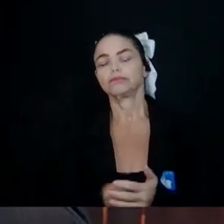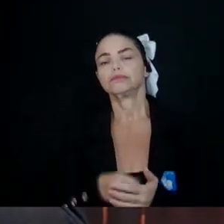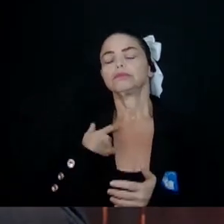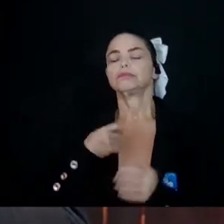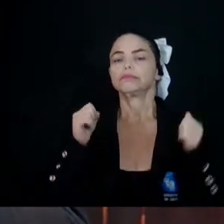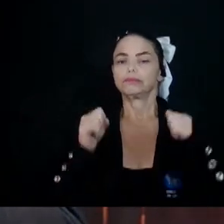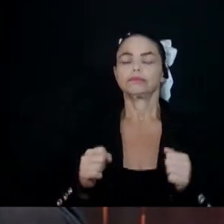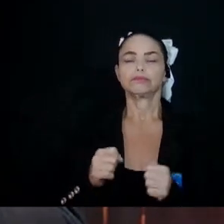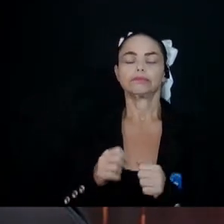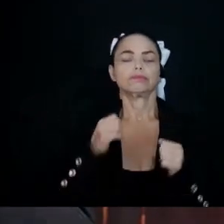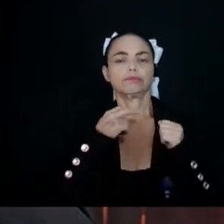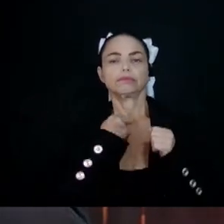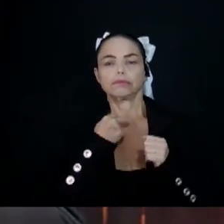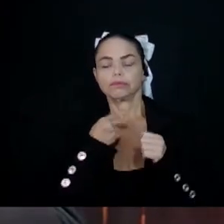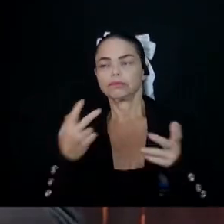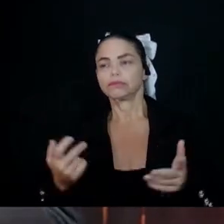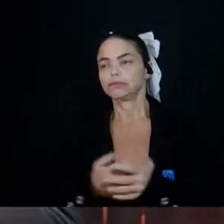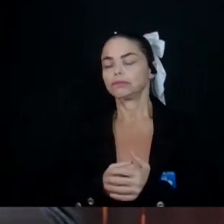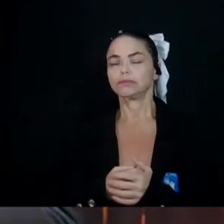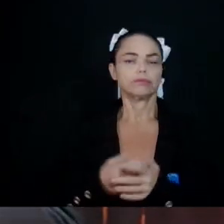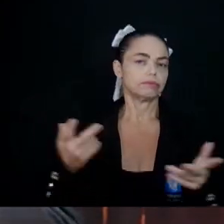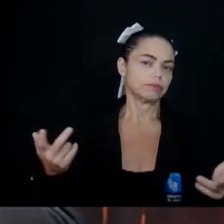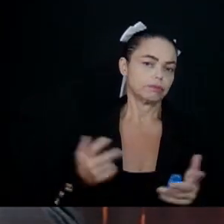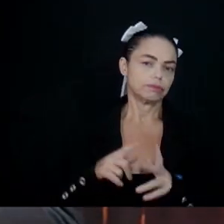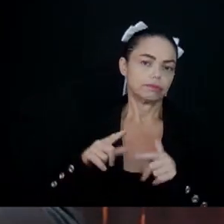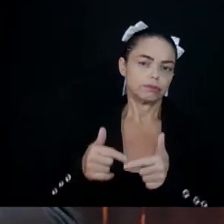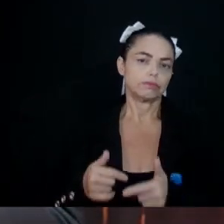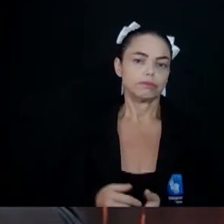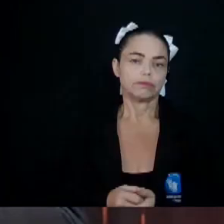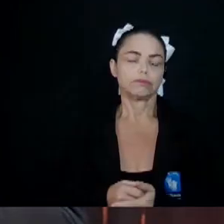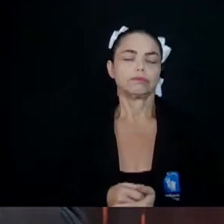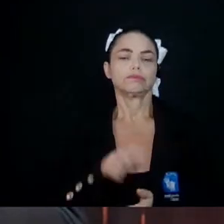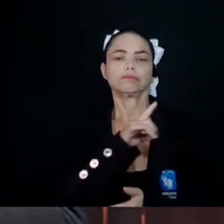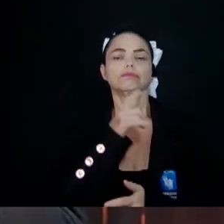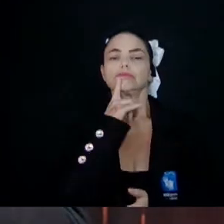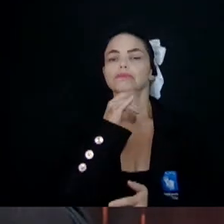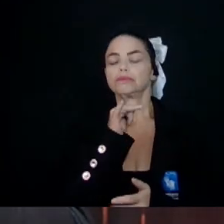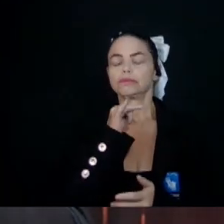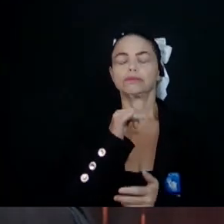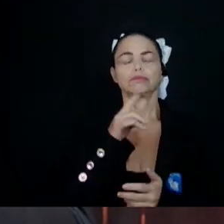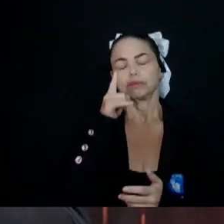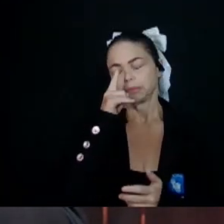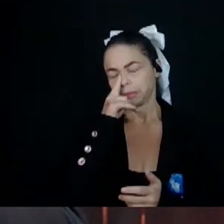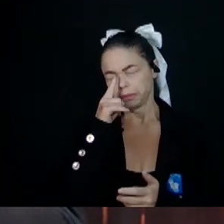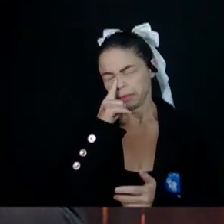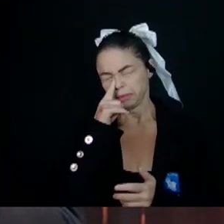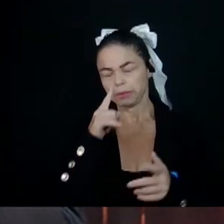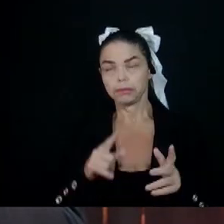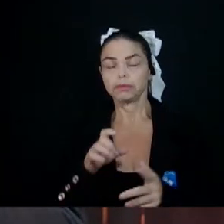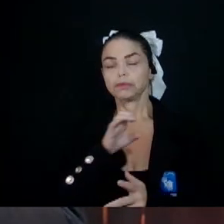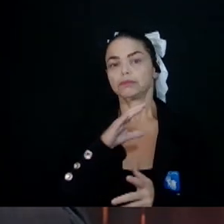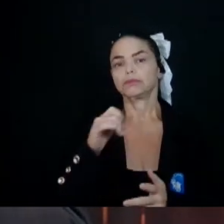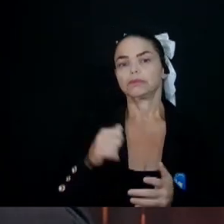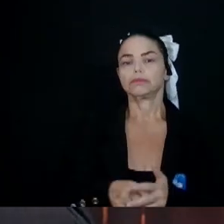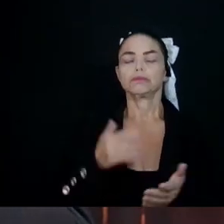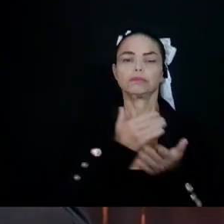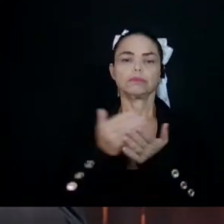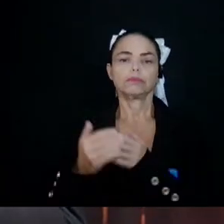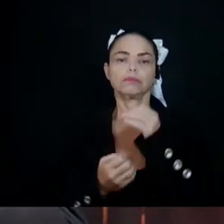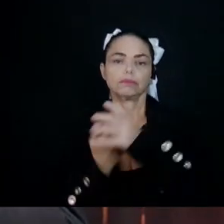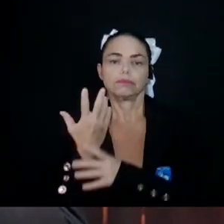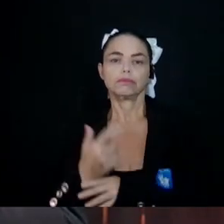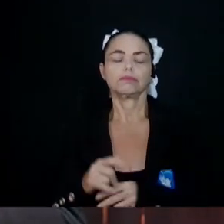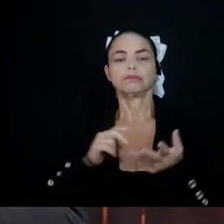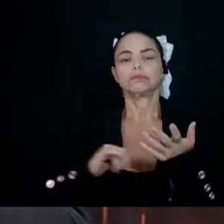quem deve agir. Antigamente a gente falava que eram só os pais, né? Hoje não. Hoje o ECA digital ele começa a criar